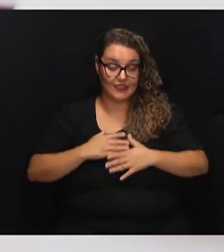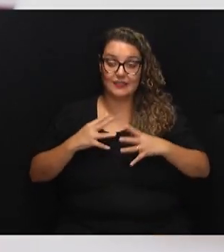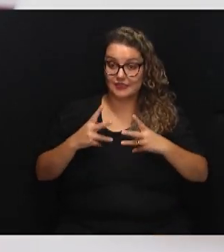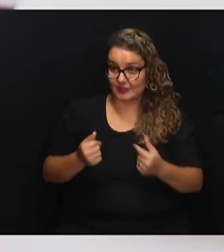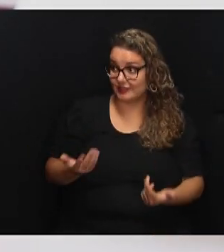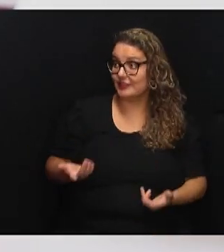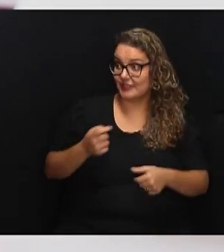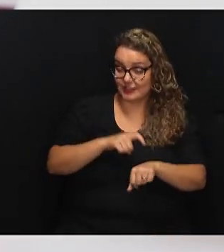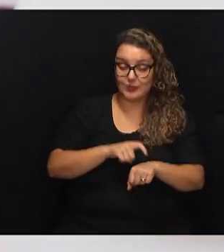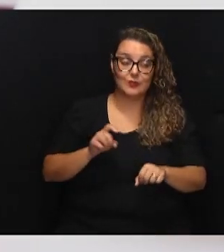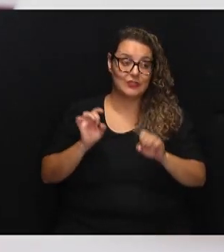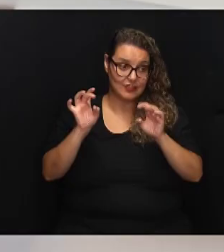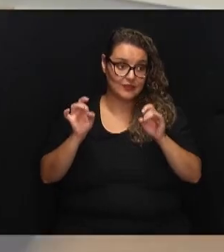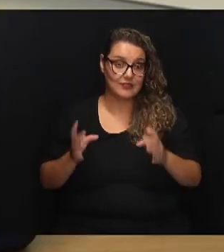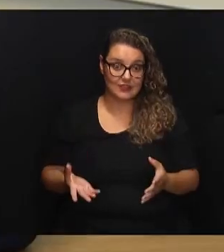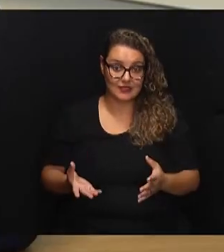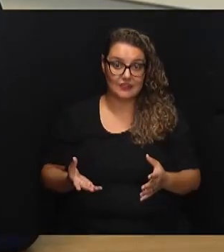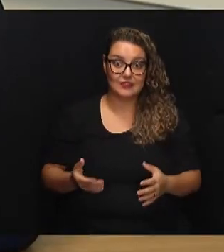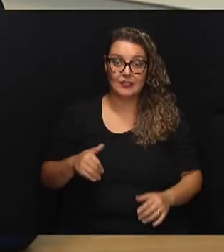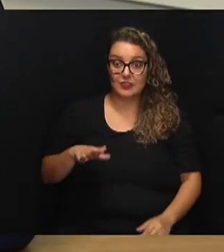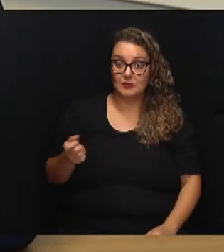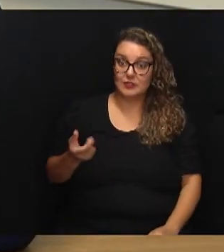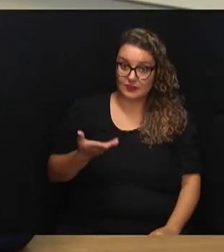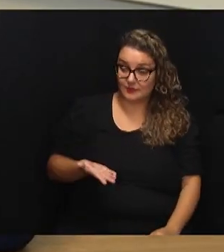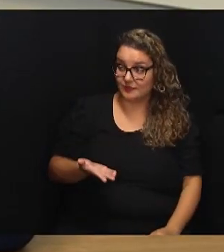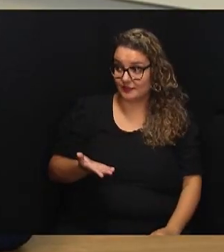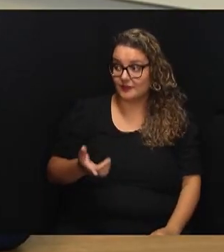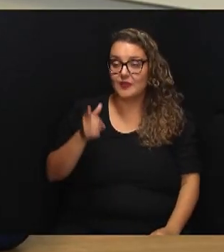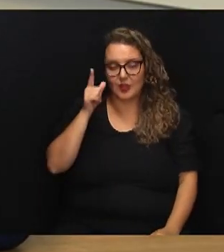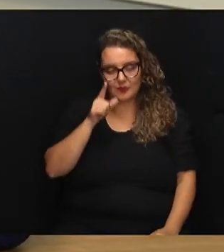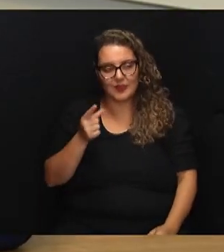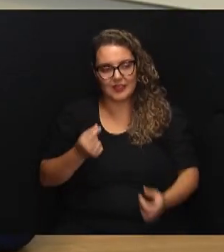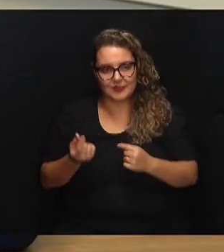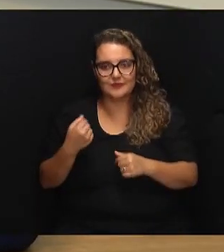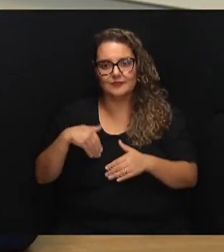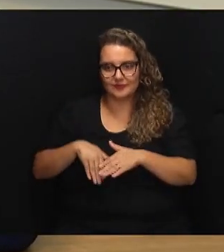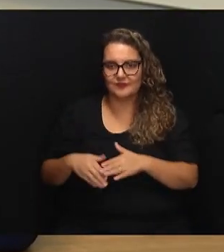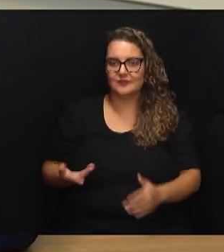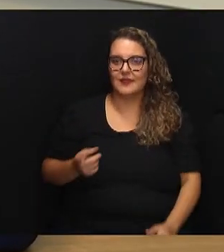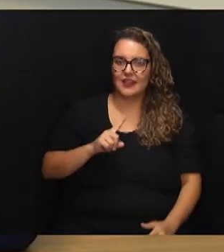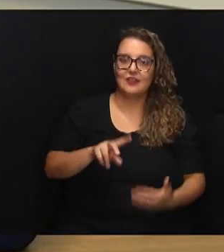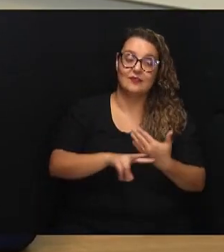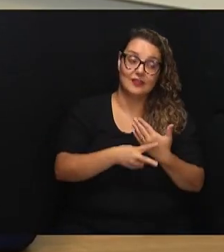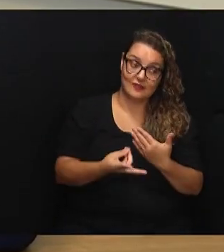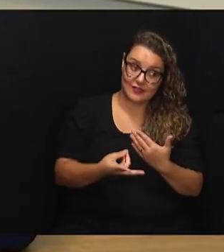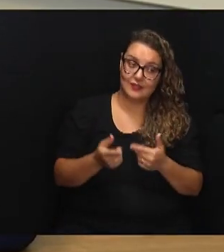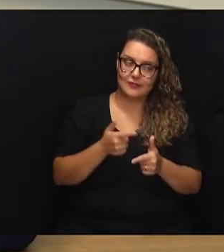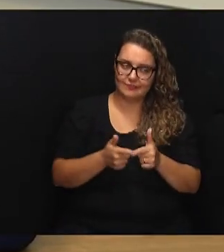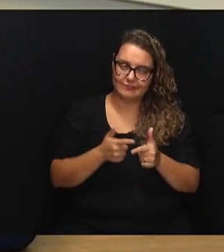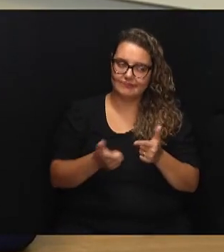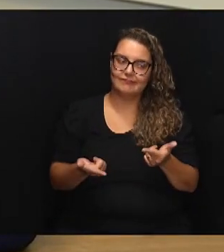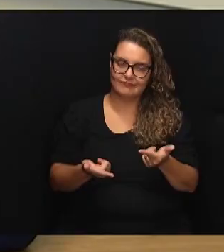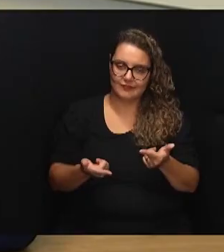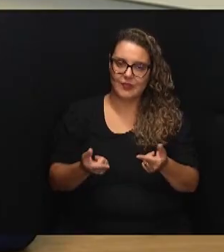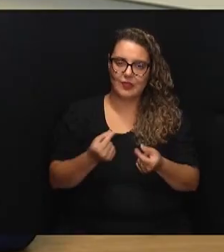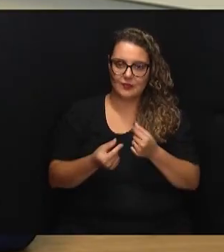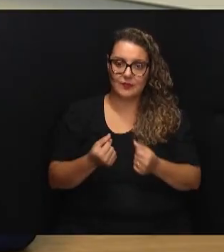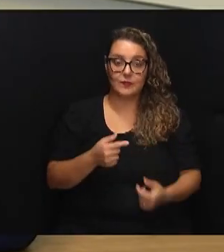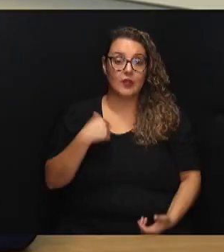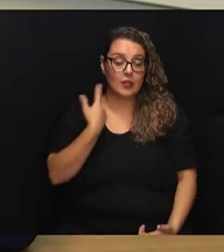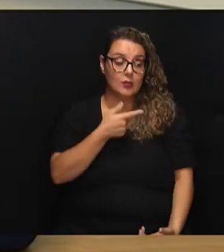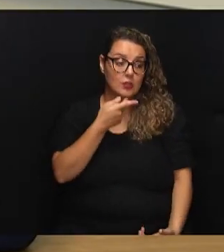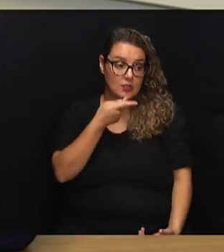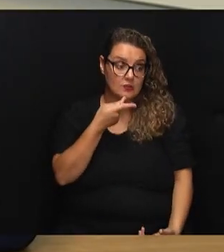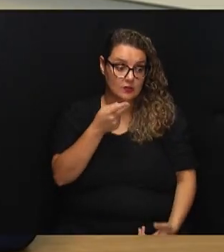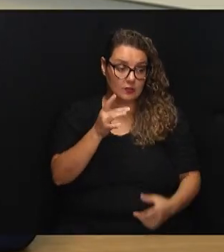Nesse momento especial. E mais do que isso, vai caber no meu bolso e não vai afetar a minha saúde financeira. A gente vai entrar nessa questão dos alimentos, né,